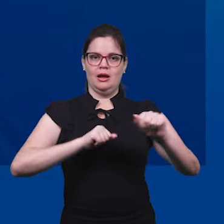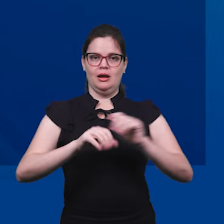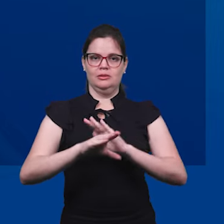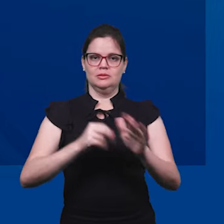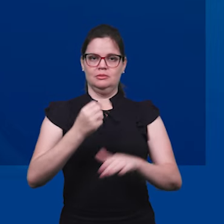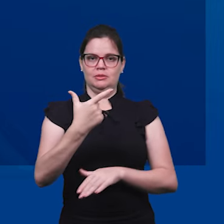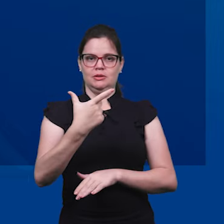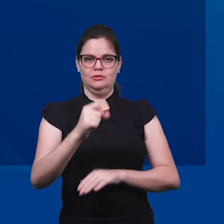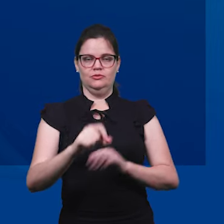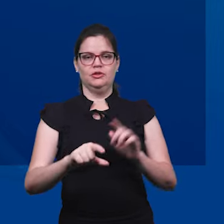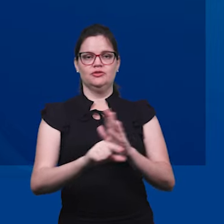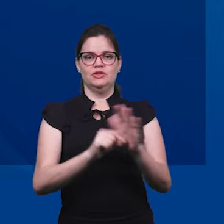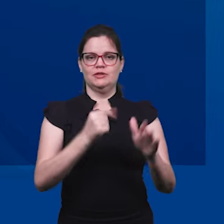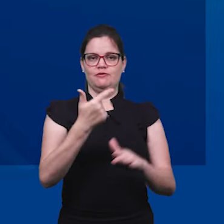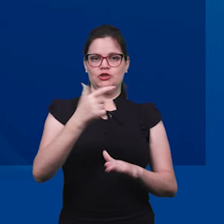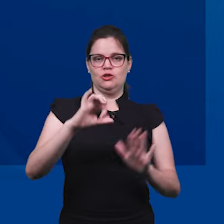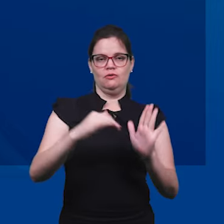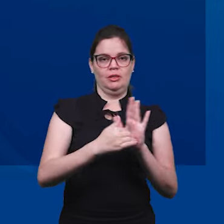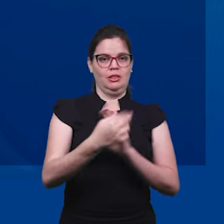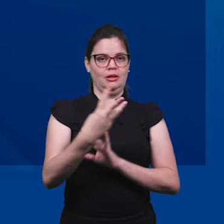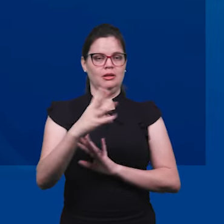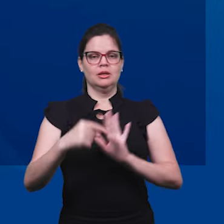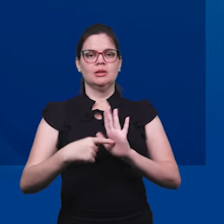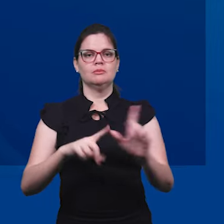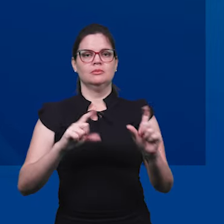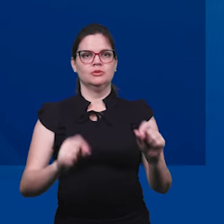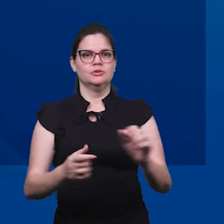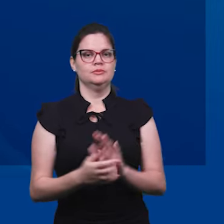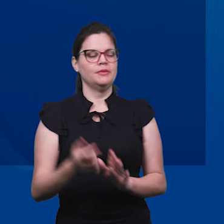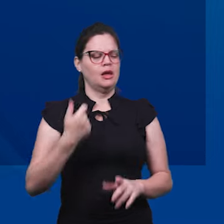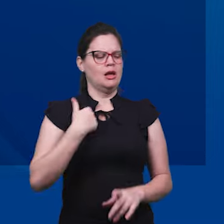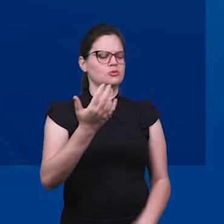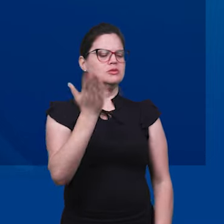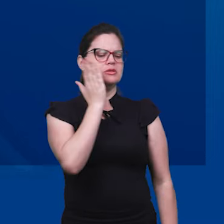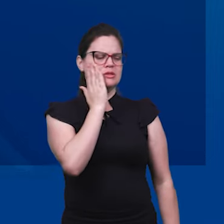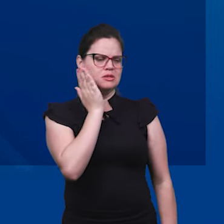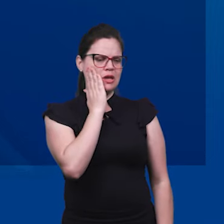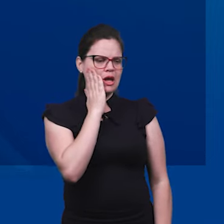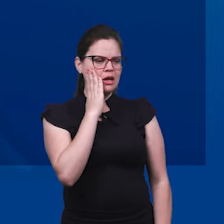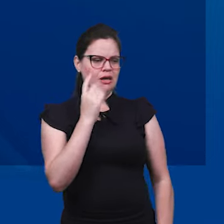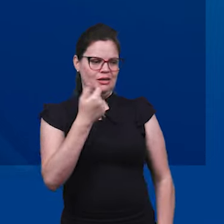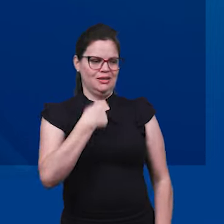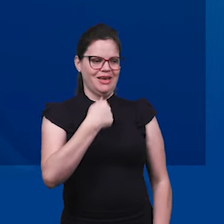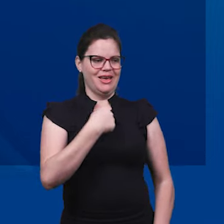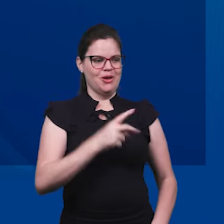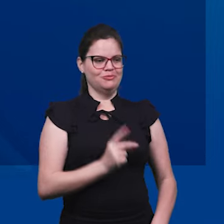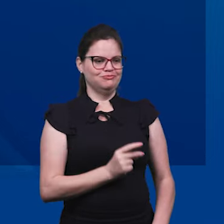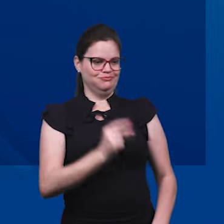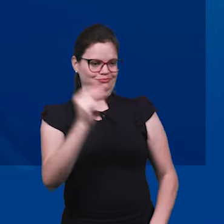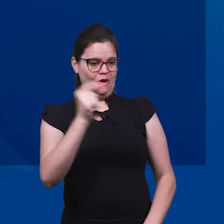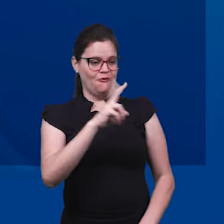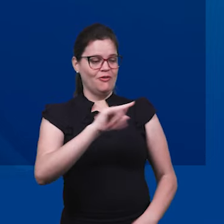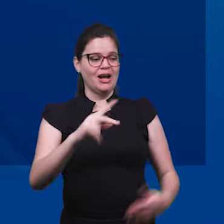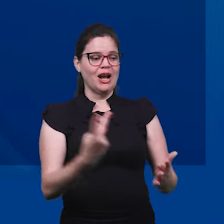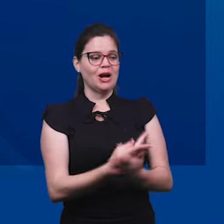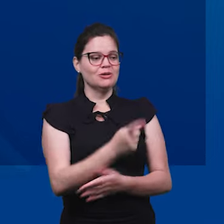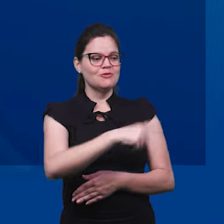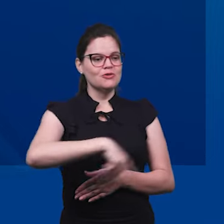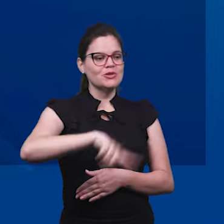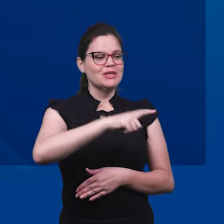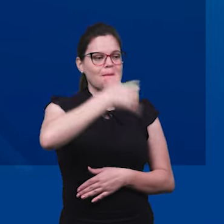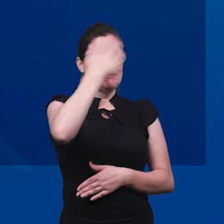em Atos 20, versículo 29 e 30, diz assim, porque eu sei disto, que depois da minha partida entrarão no meio de